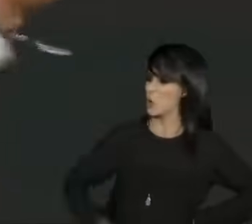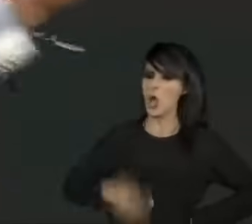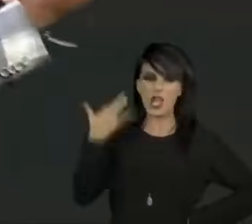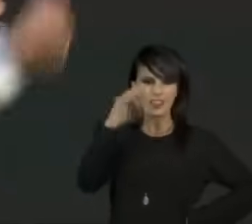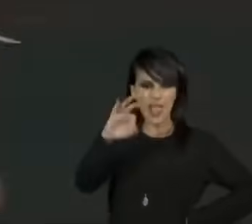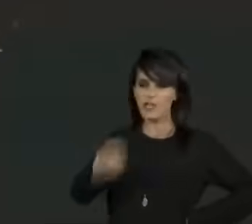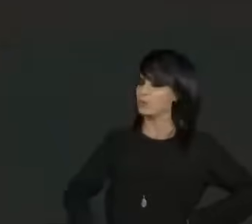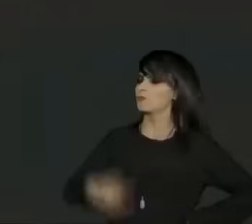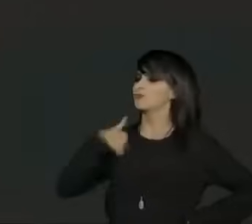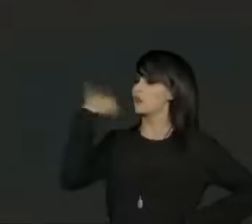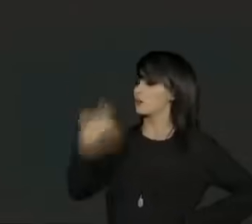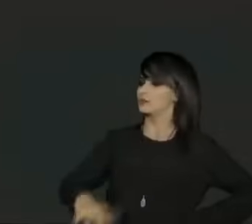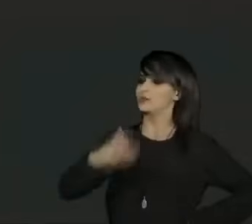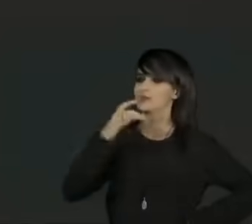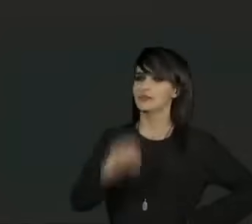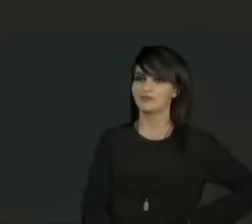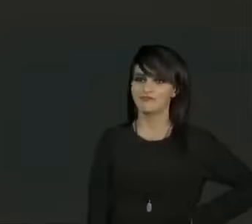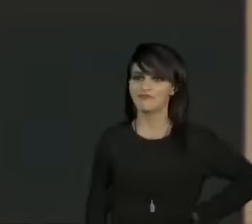aceito eu não